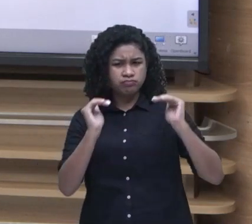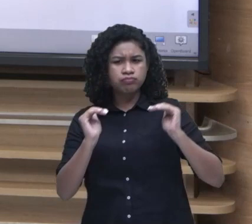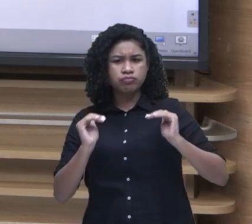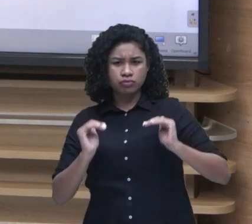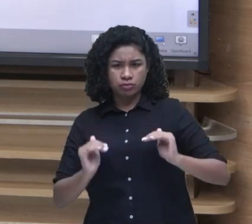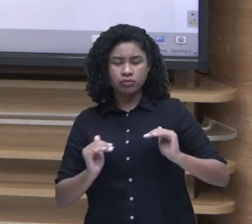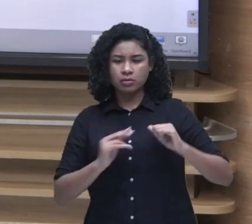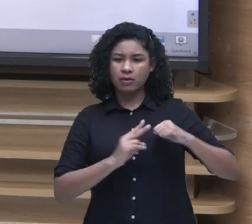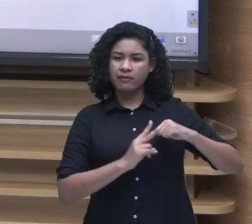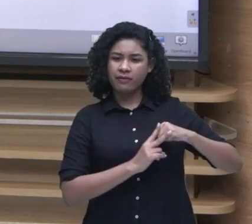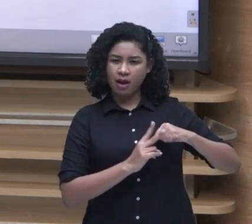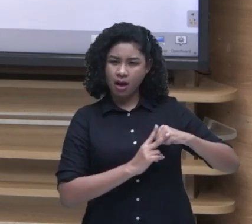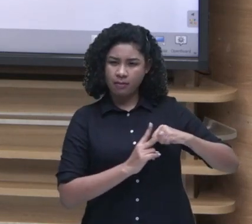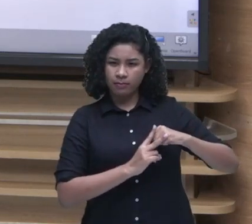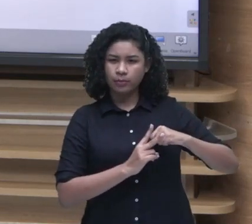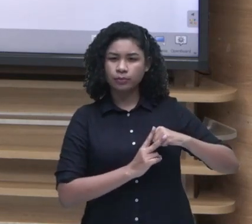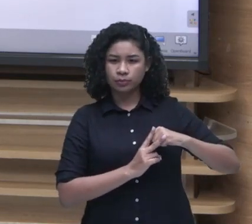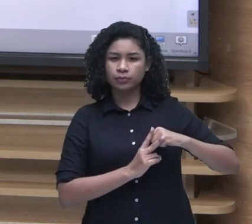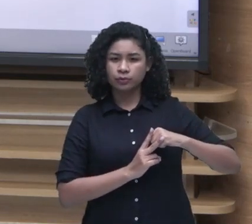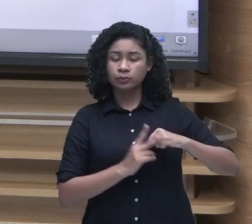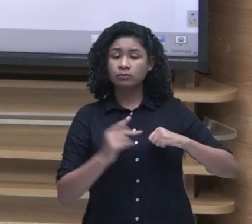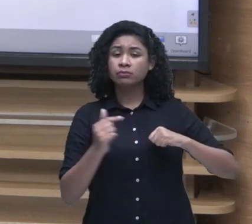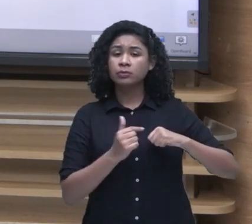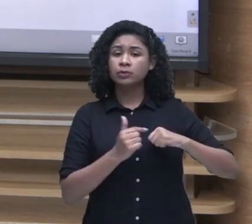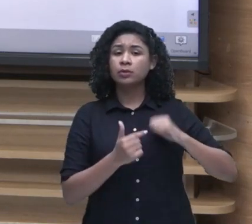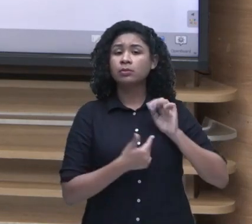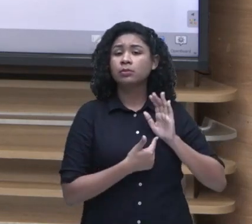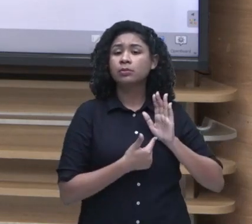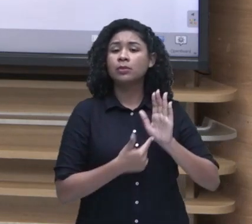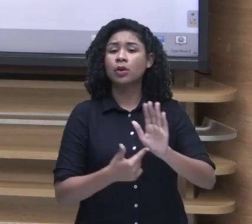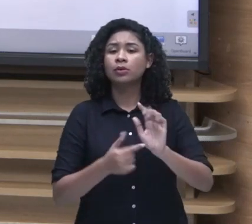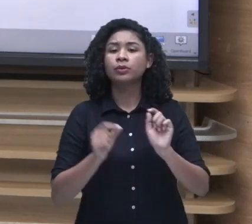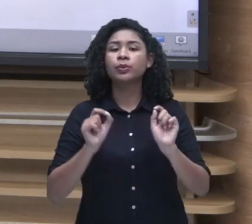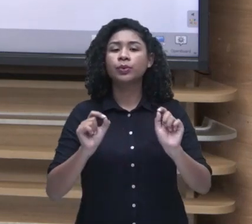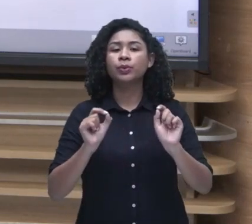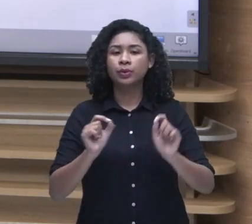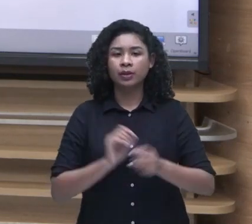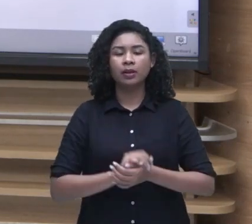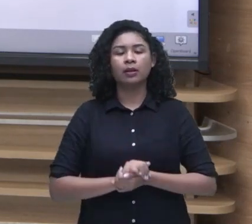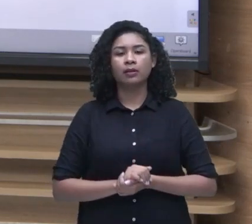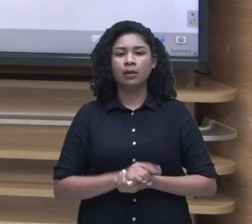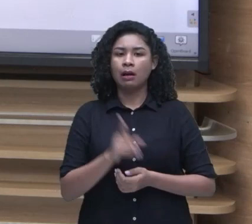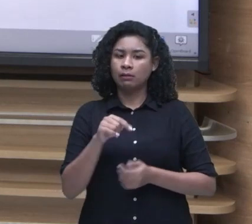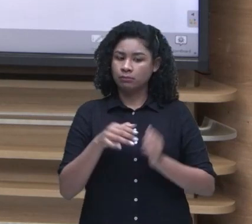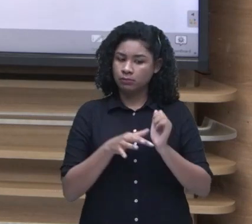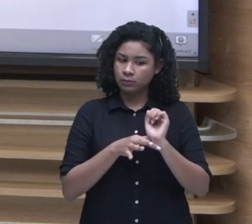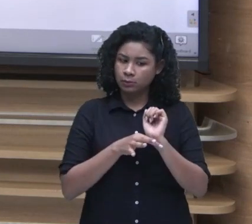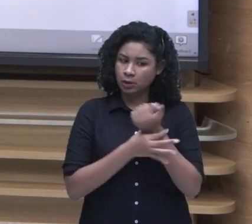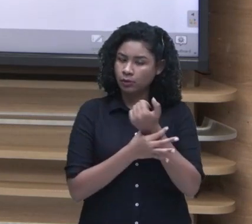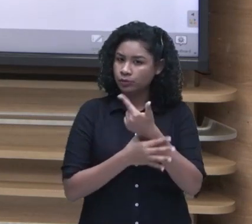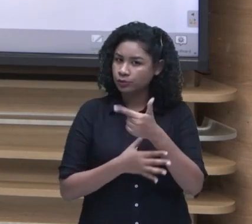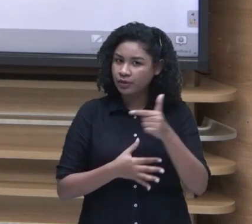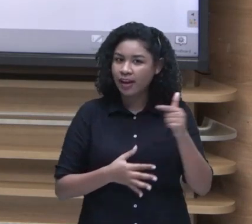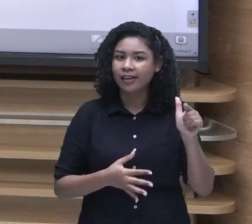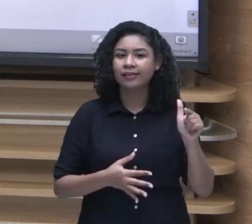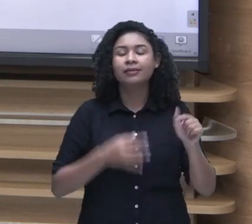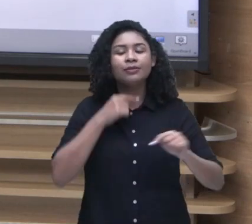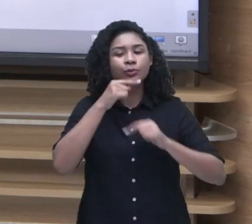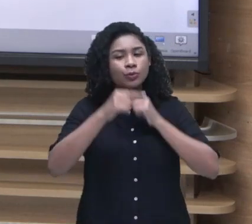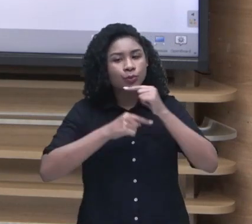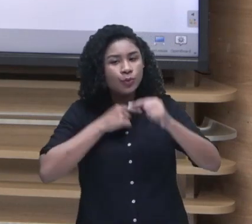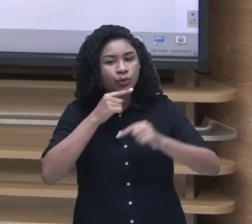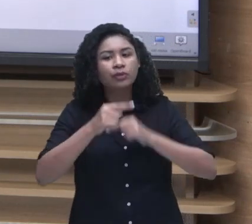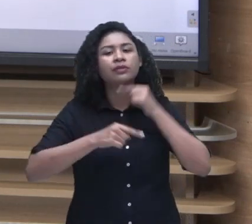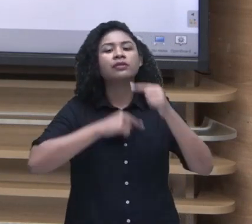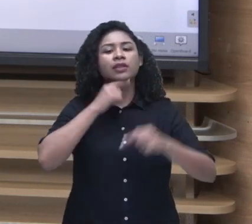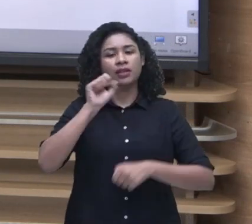verbos aqui, eles estão dando um ar de incerteza, de dúvida, tá? Então, ver que